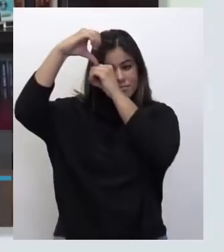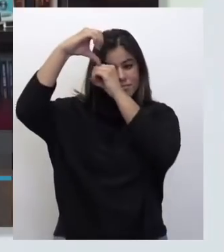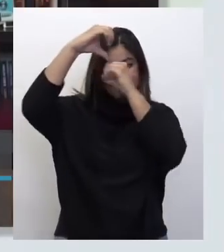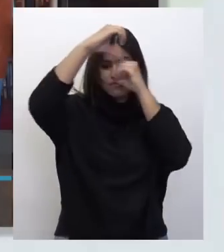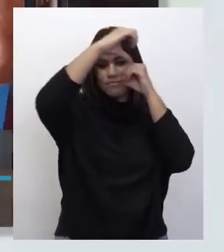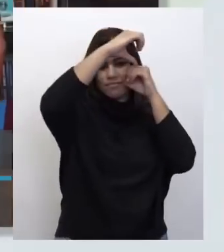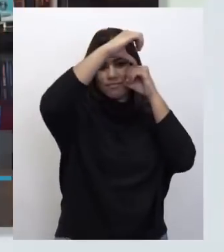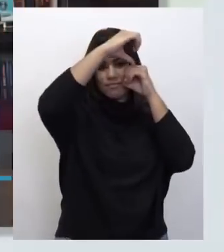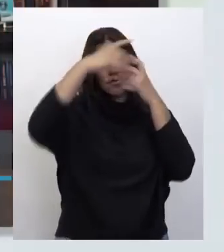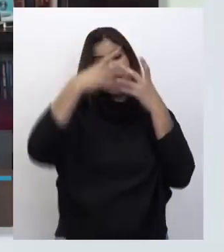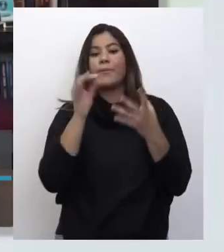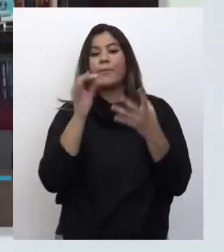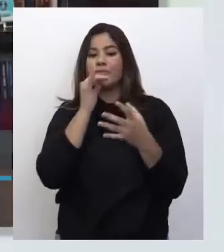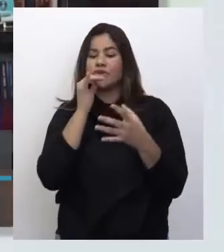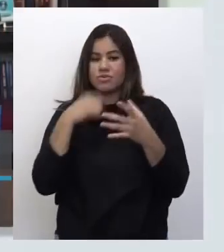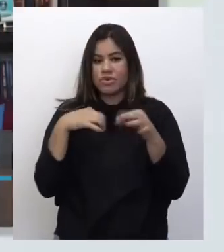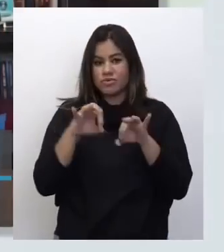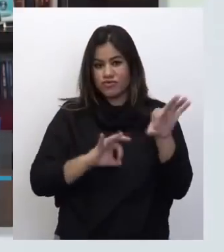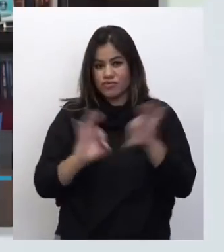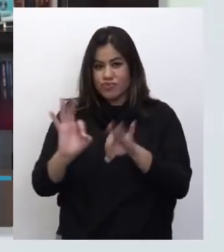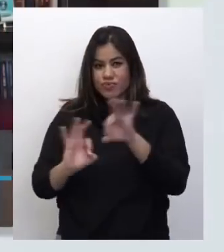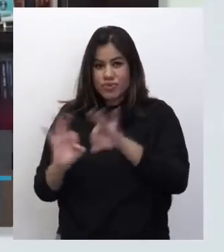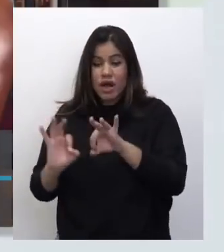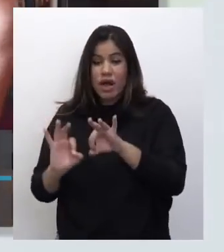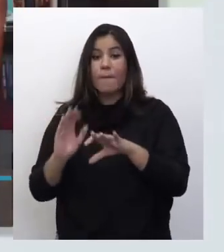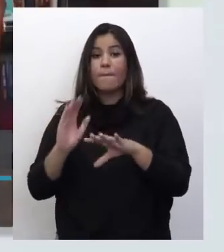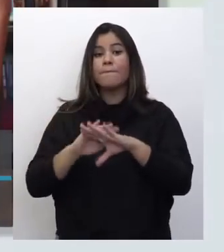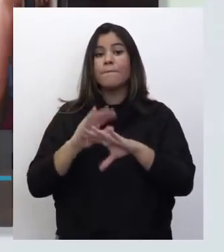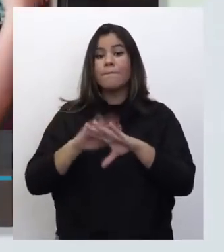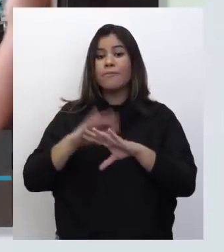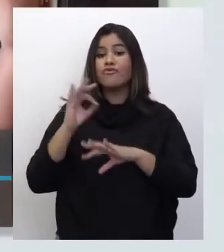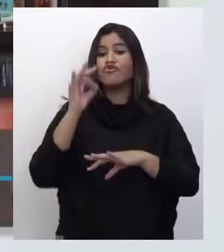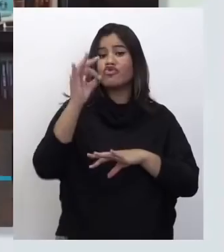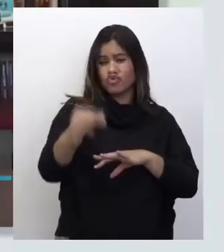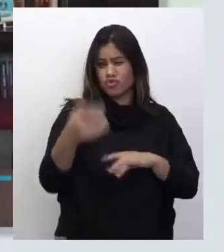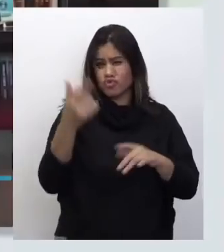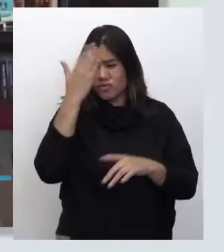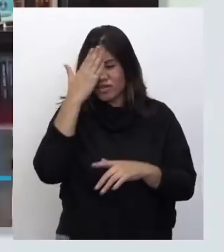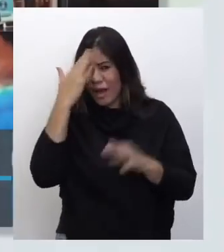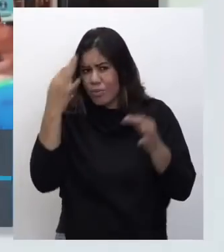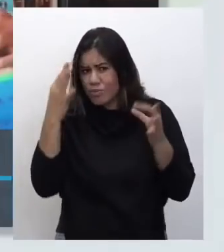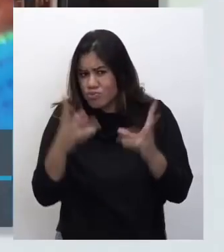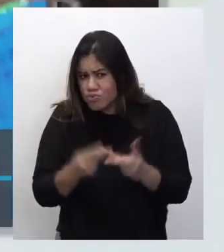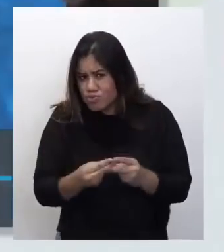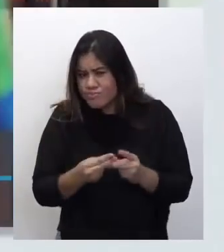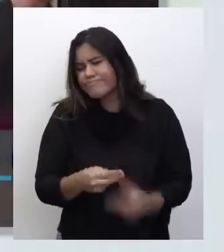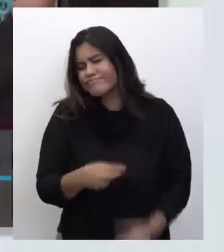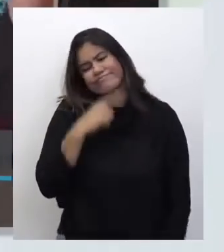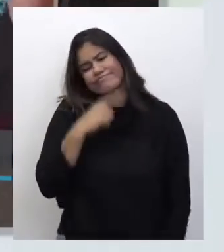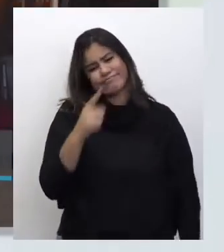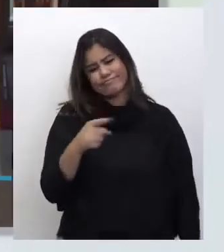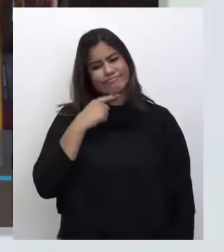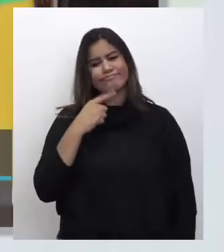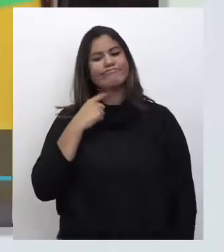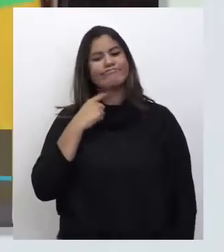planos, o futuro ele ainda é incerto, então ele reserva algumas surpresas. E lembram que no verso